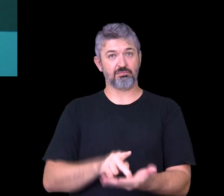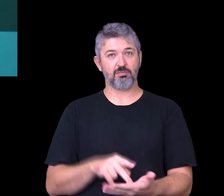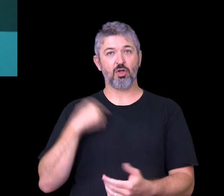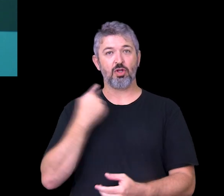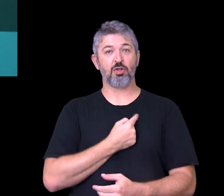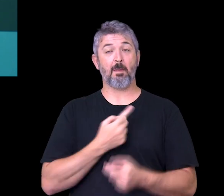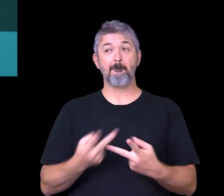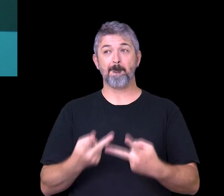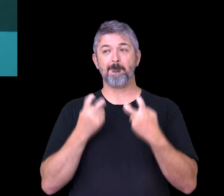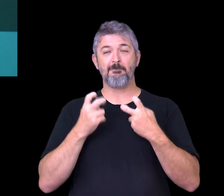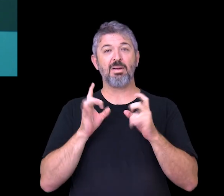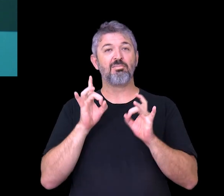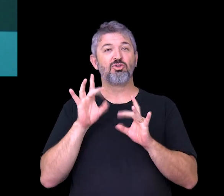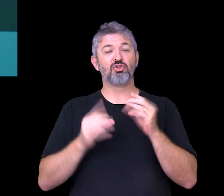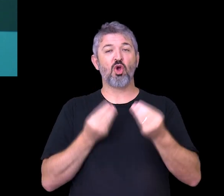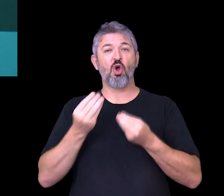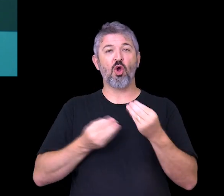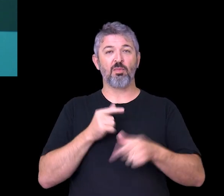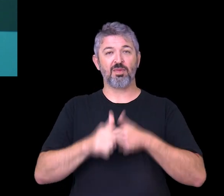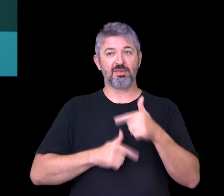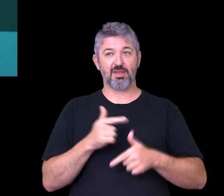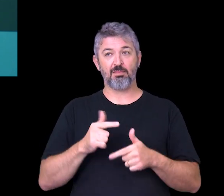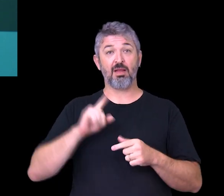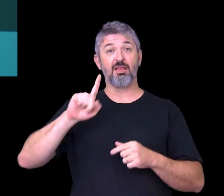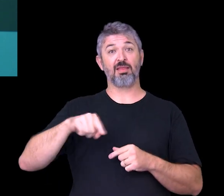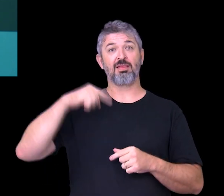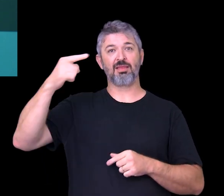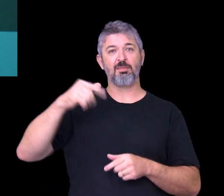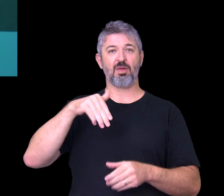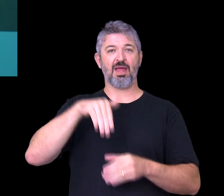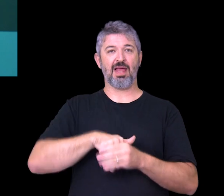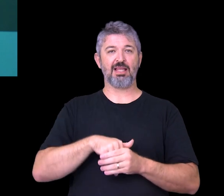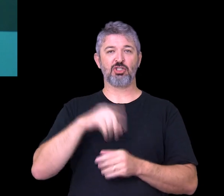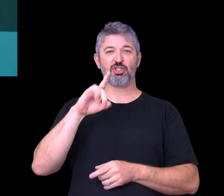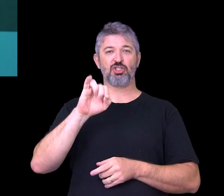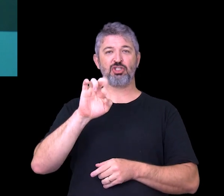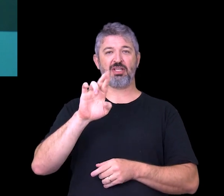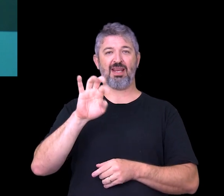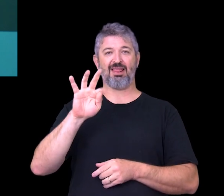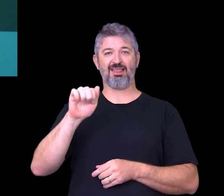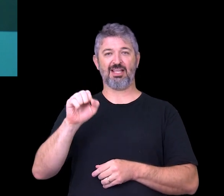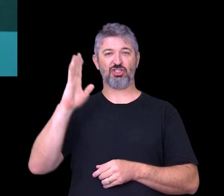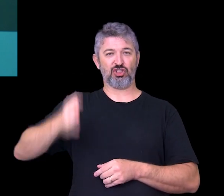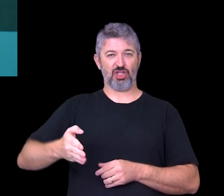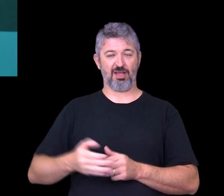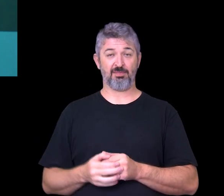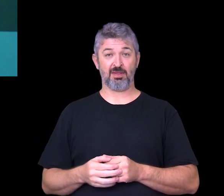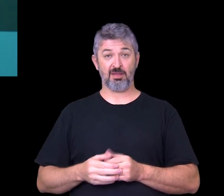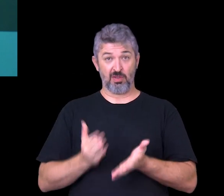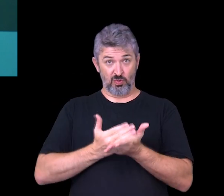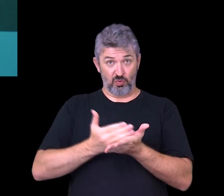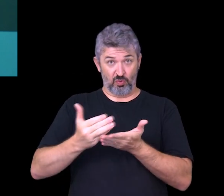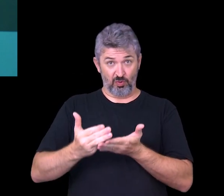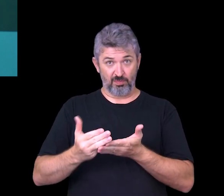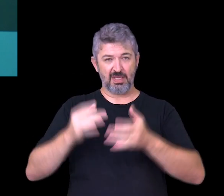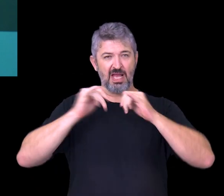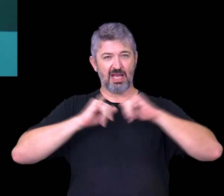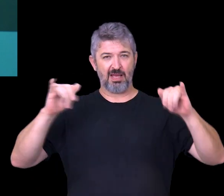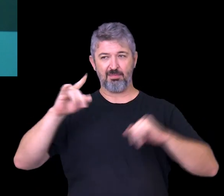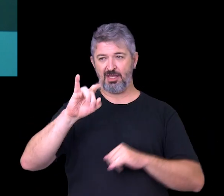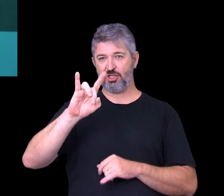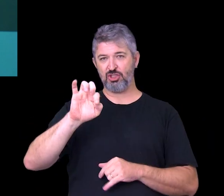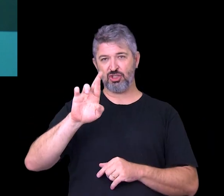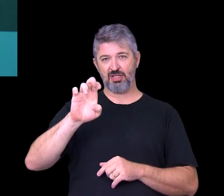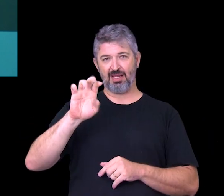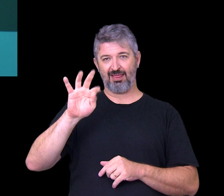como isso funcionaria depois das eleições diretas. Quando começa a campanha pelas diretas já, que